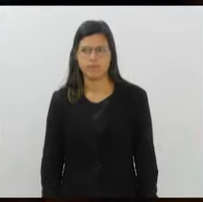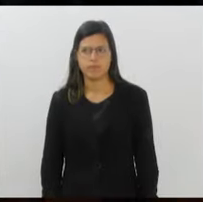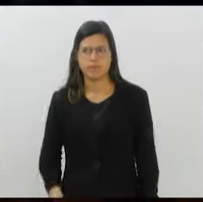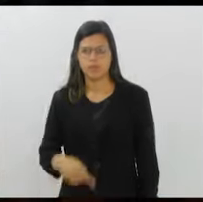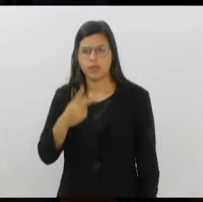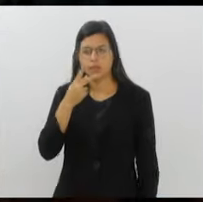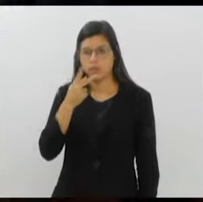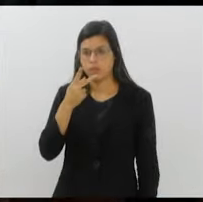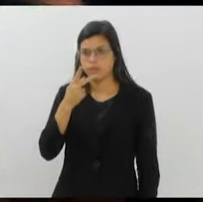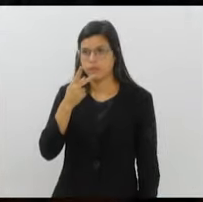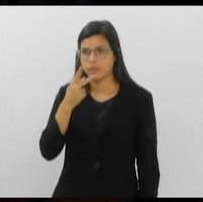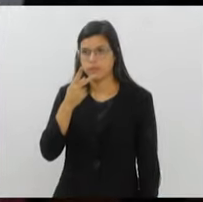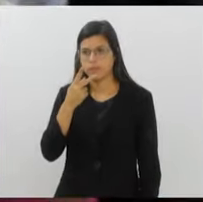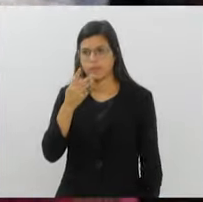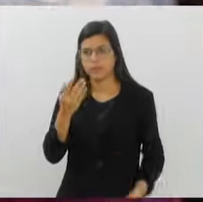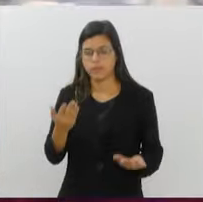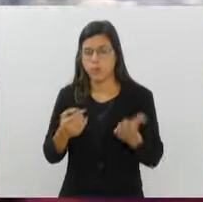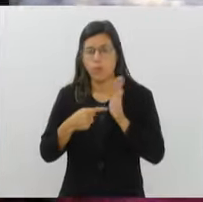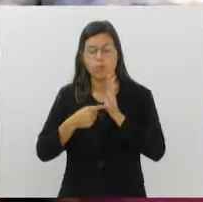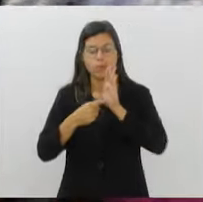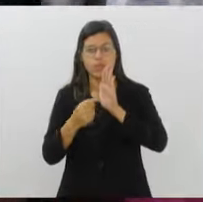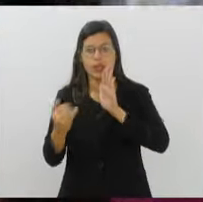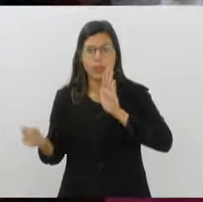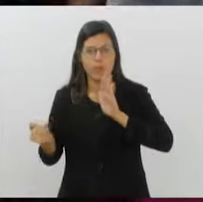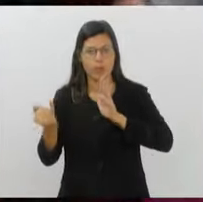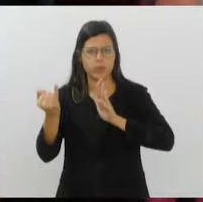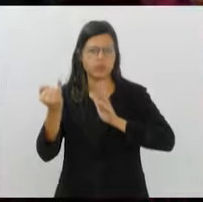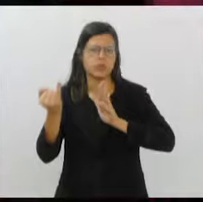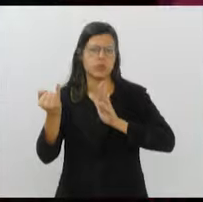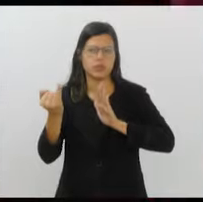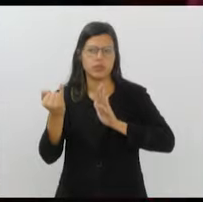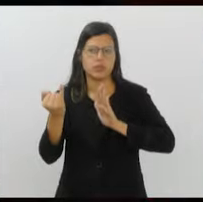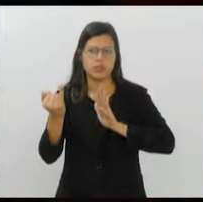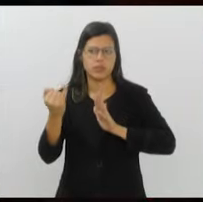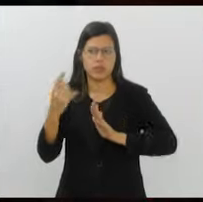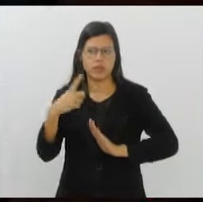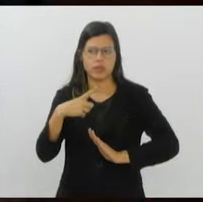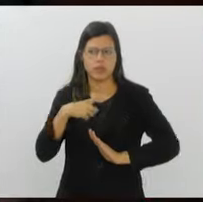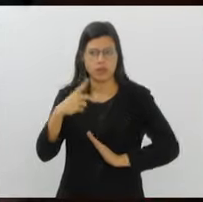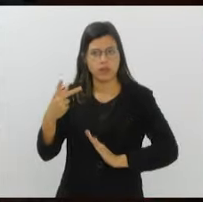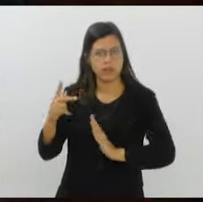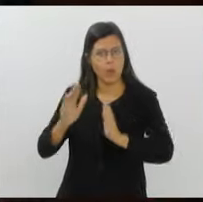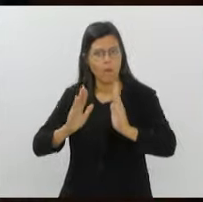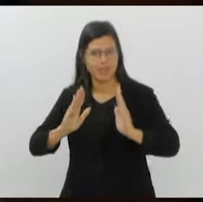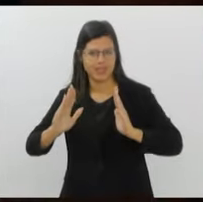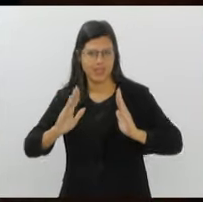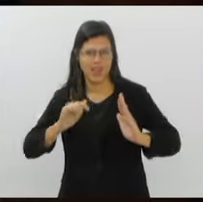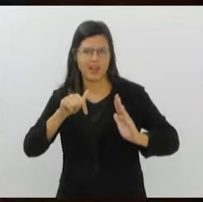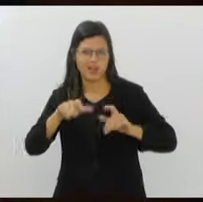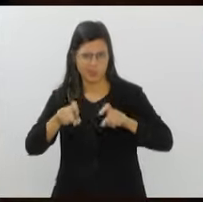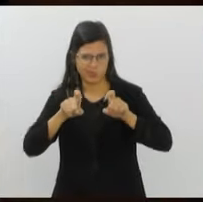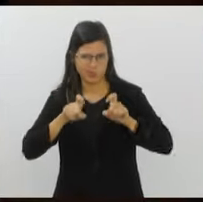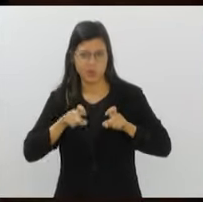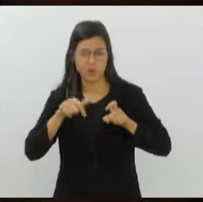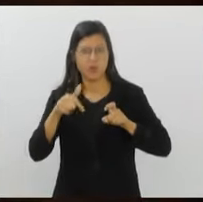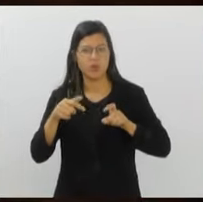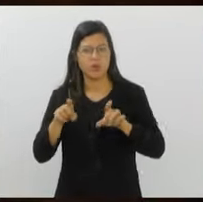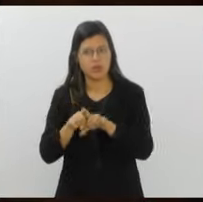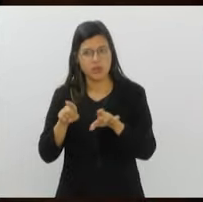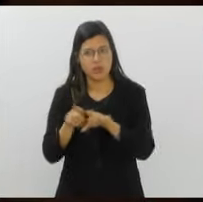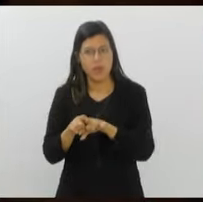dizer, deputada, da importância que tem o seu mandato, da importância que tem a sua